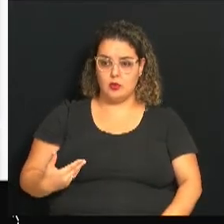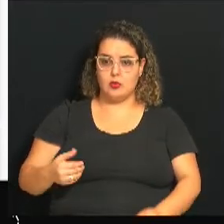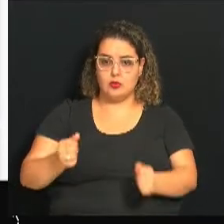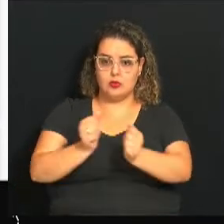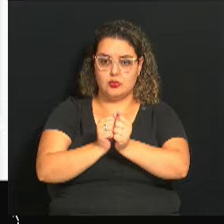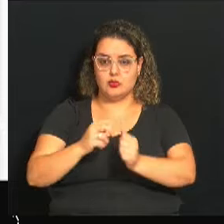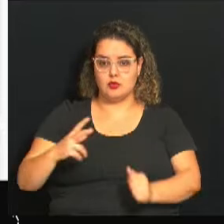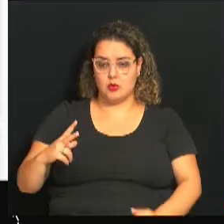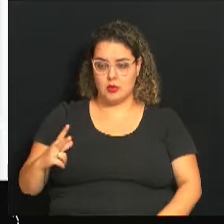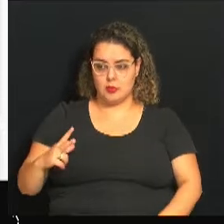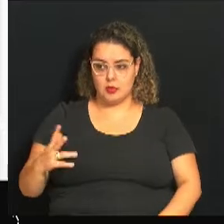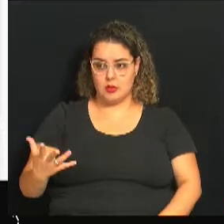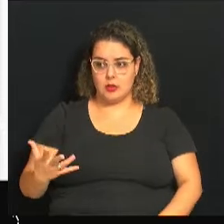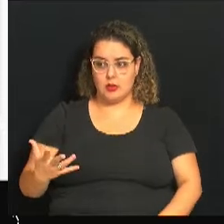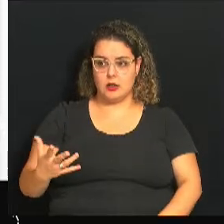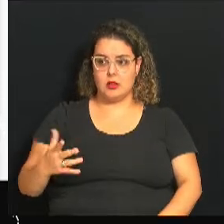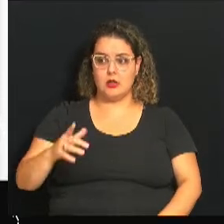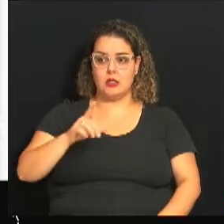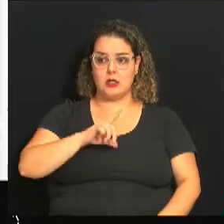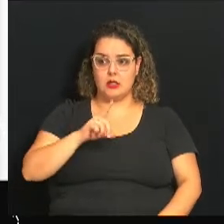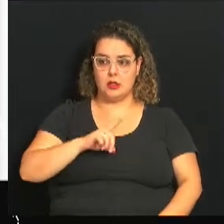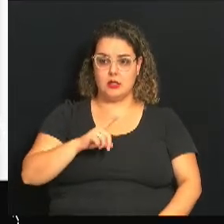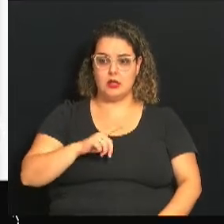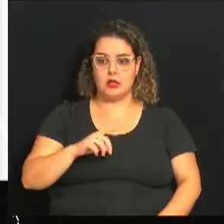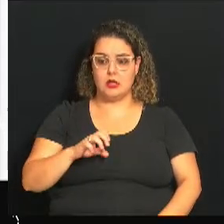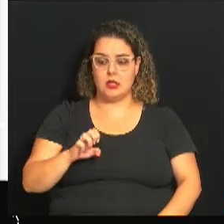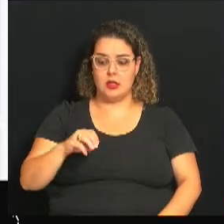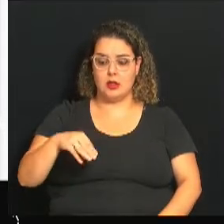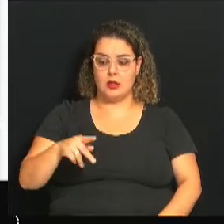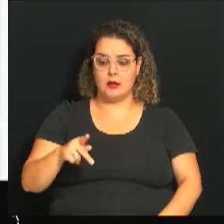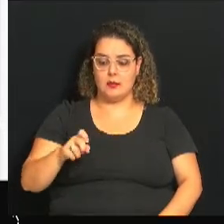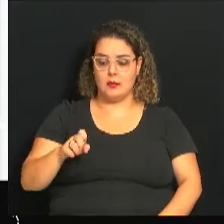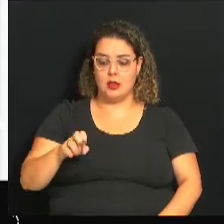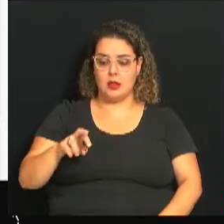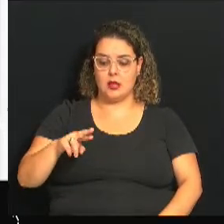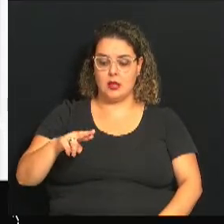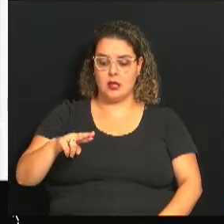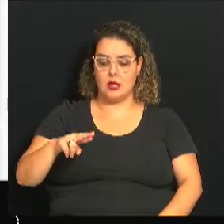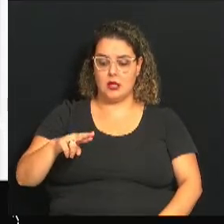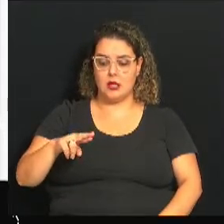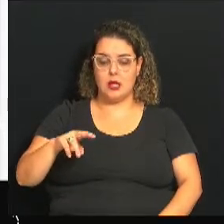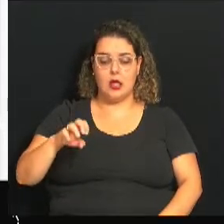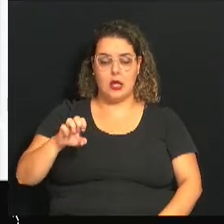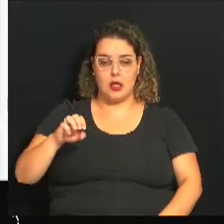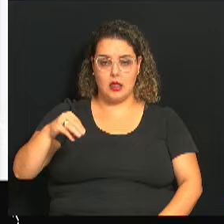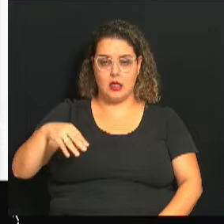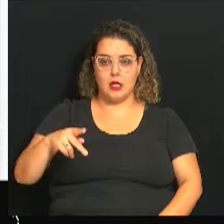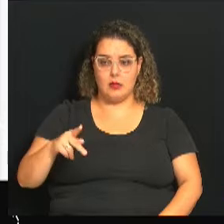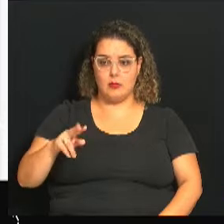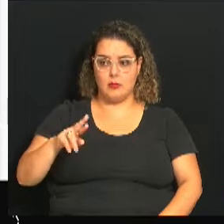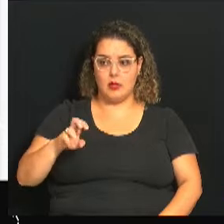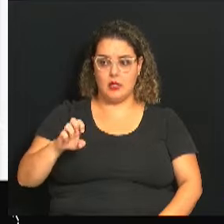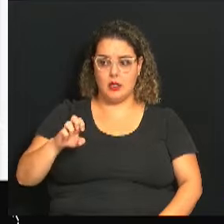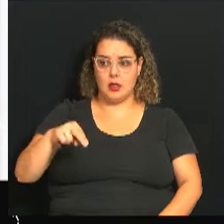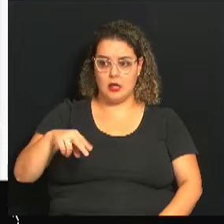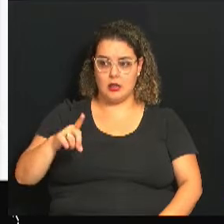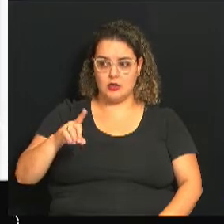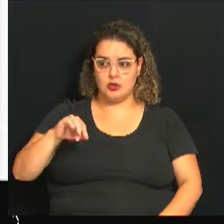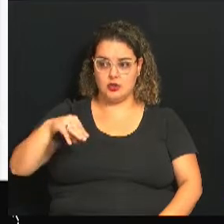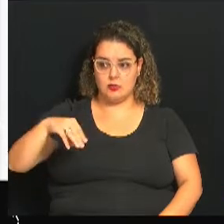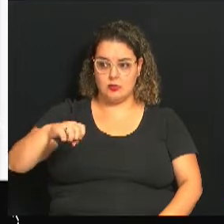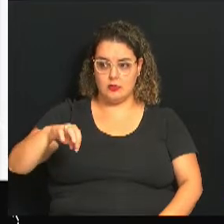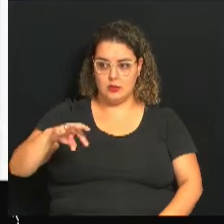alguns empreendimentos na região central, que agora a assistência social e a cultura foram incluídas no